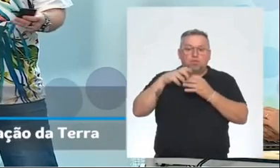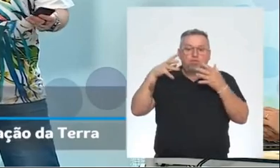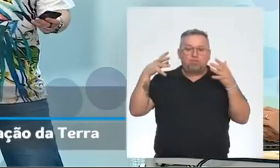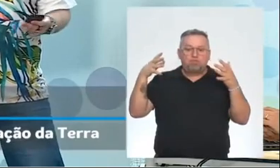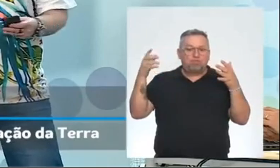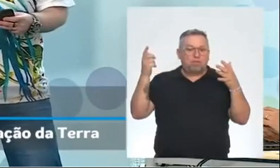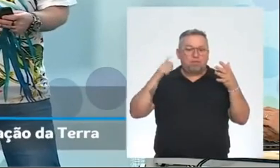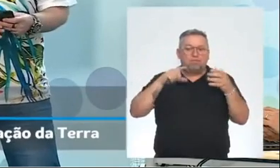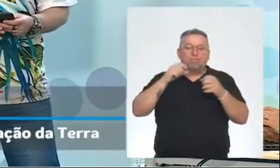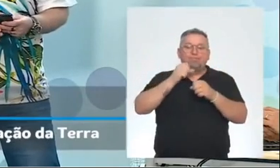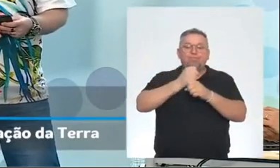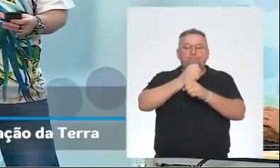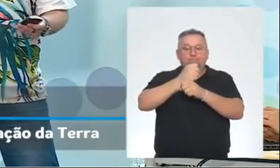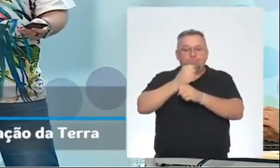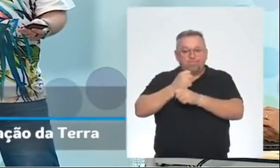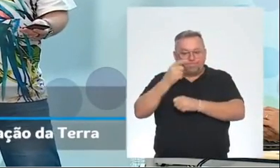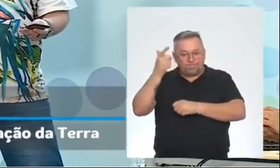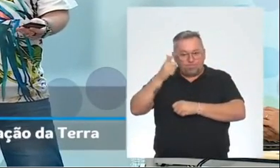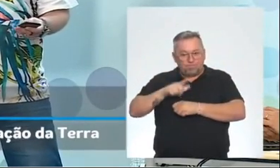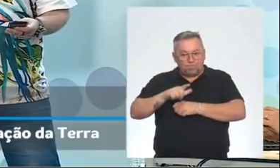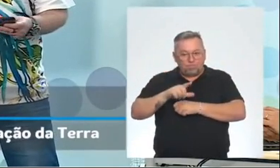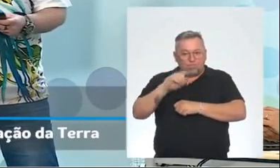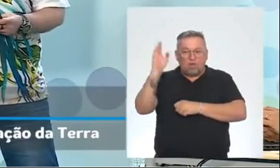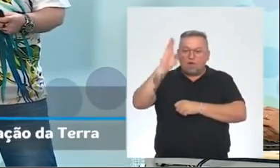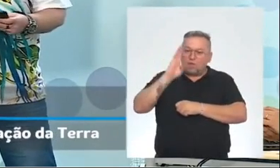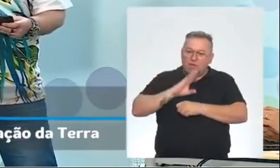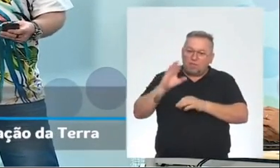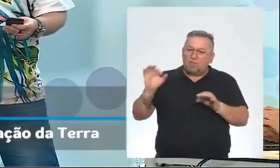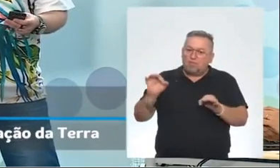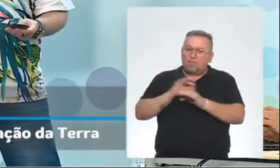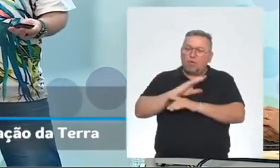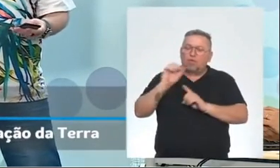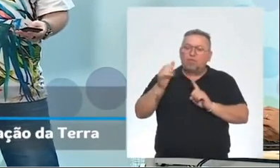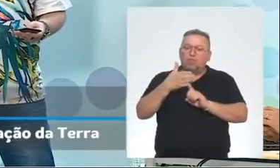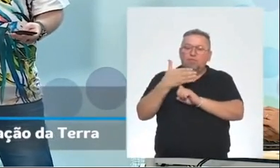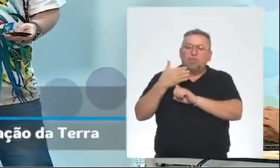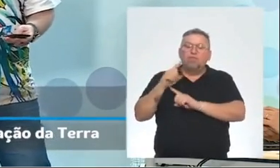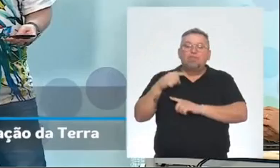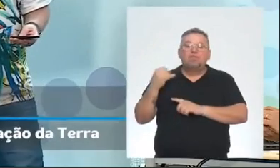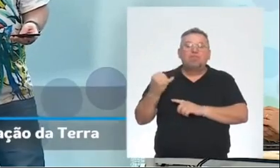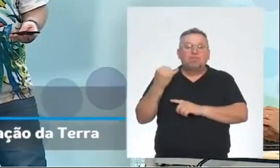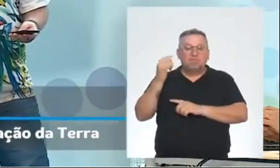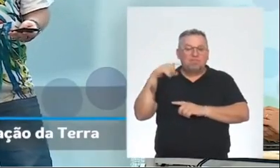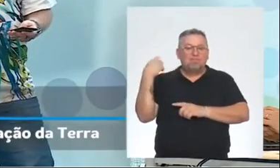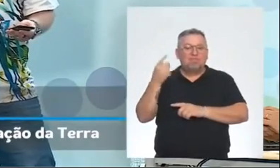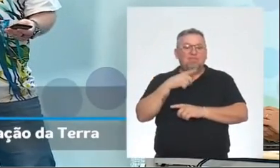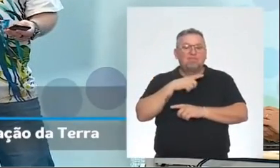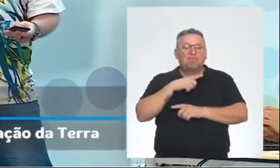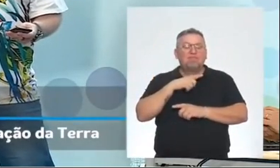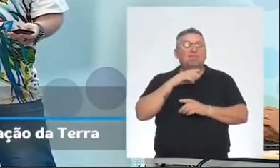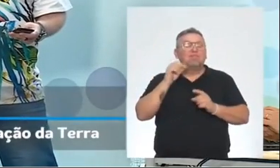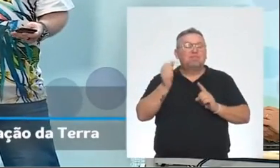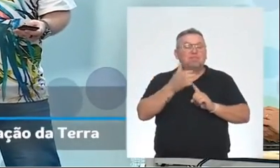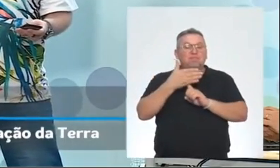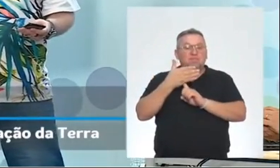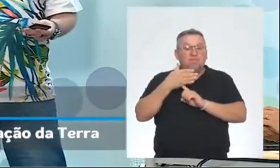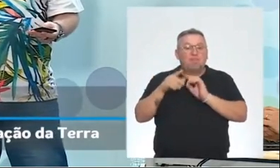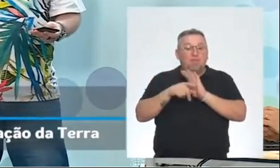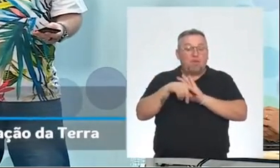vão refazer essa base, aí o Brasil fica completo em tecnologia, porque é importante nós termos uma tecnologia